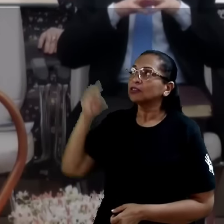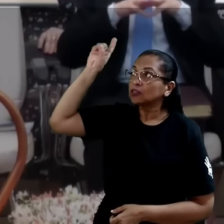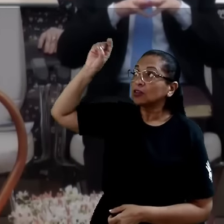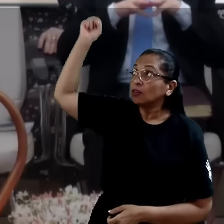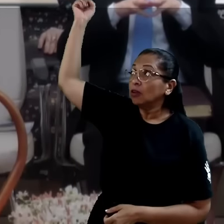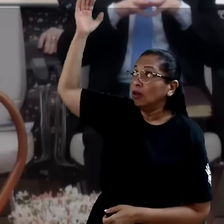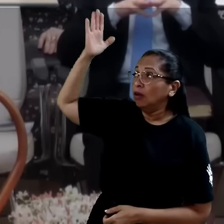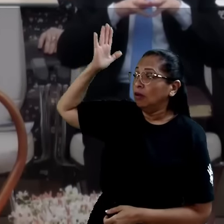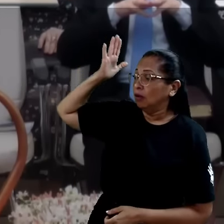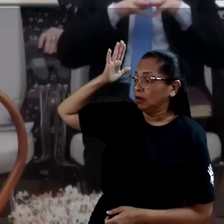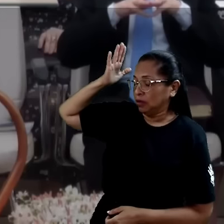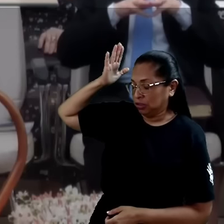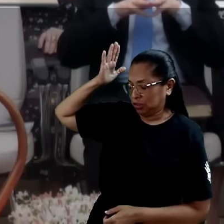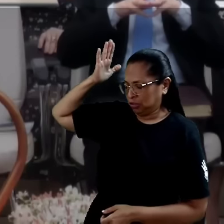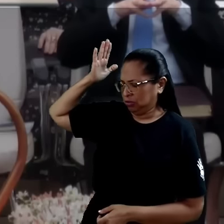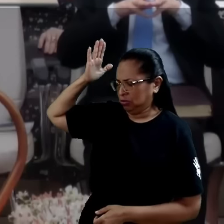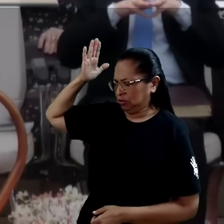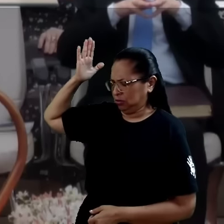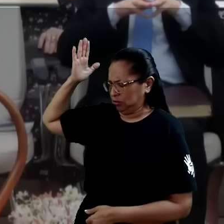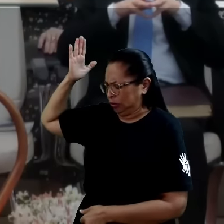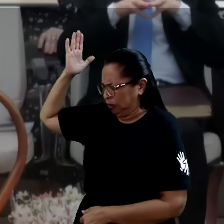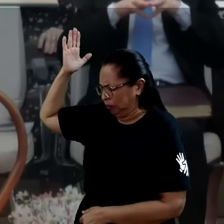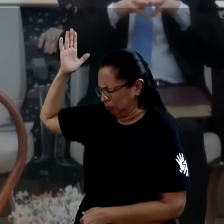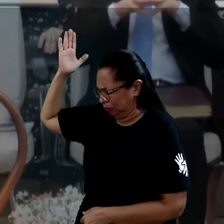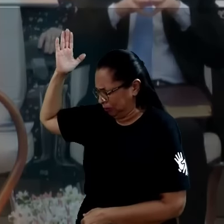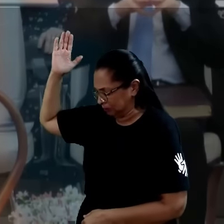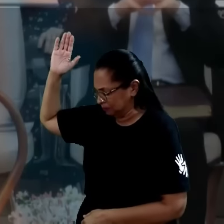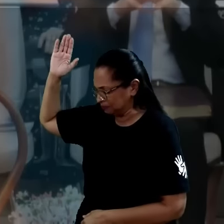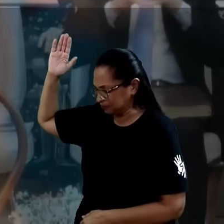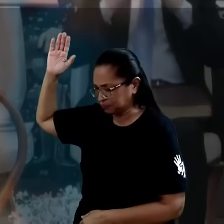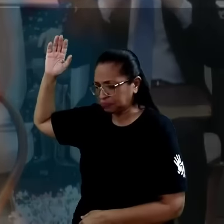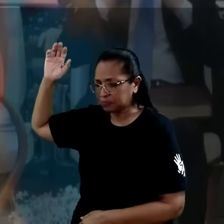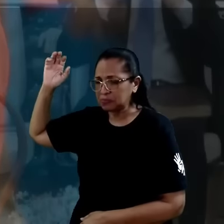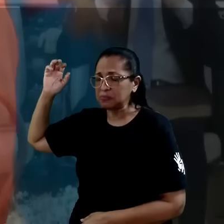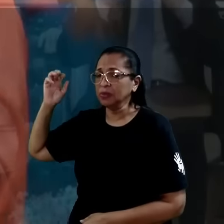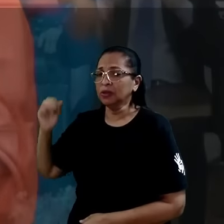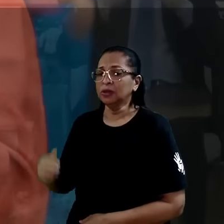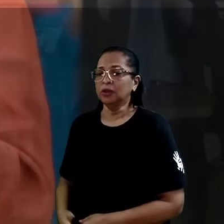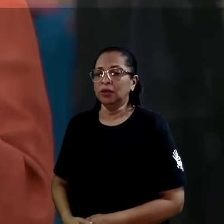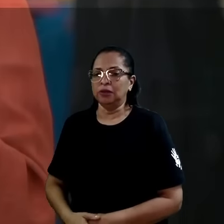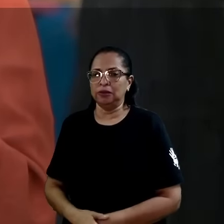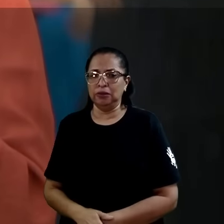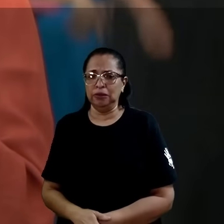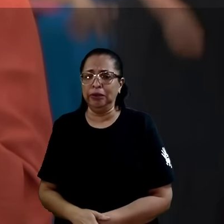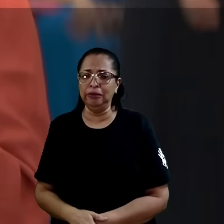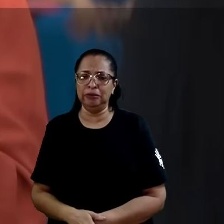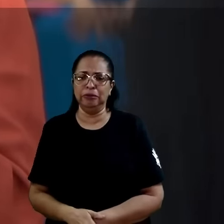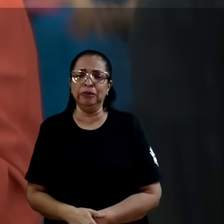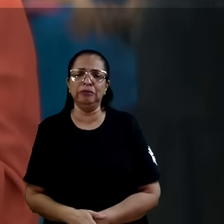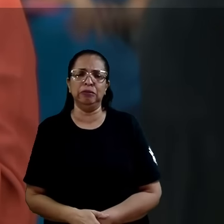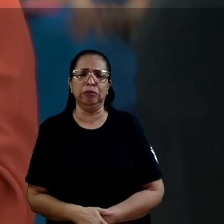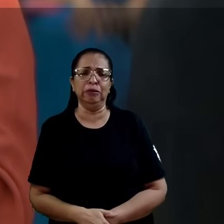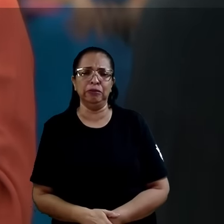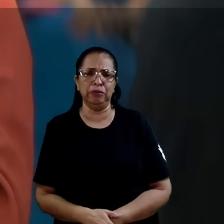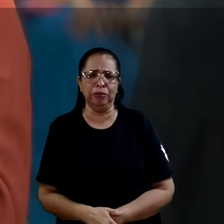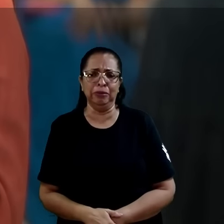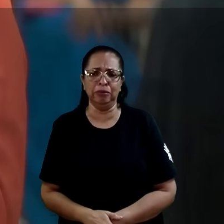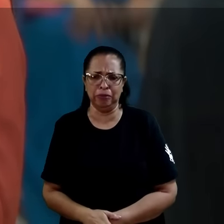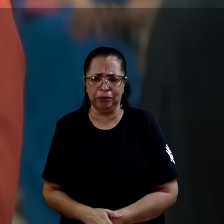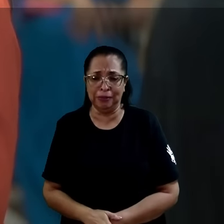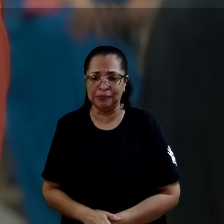à sua direita tinha um rapaz com um boné vermelho na